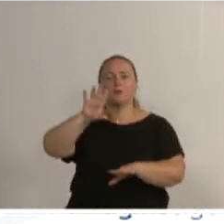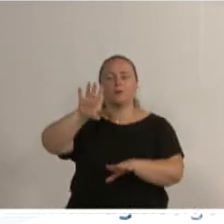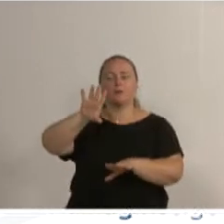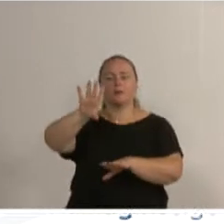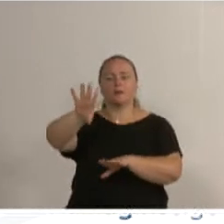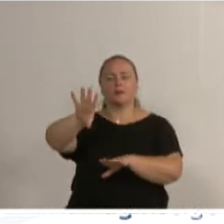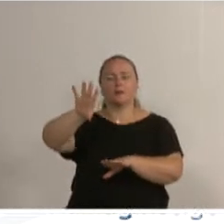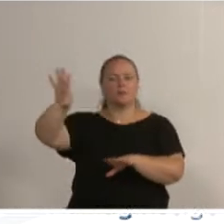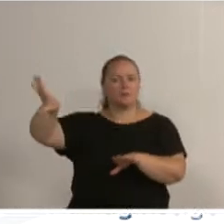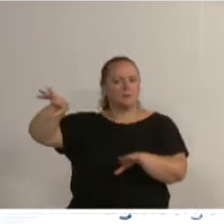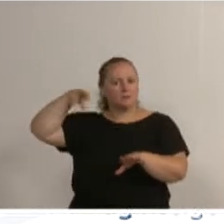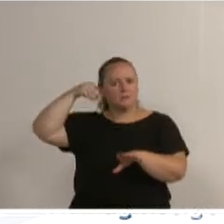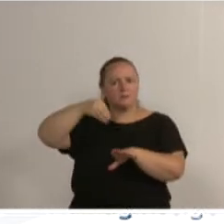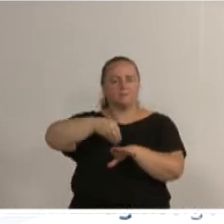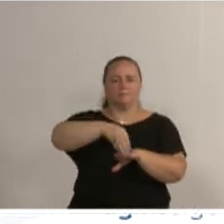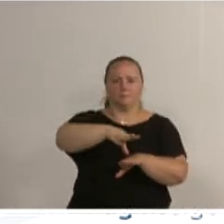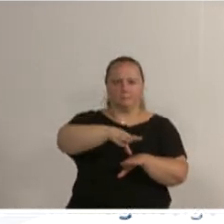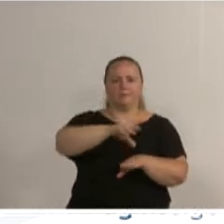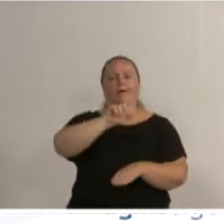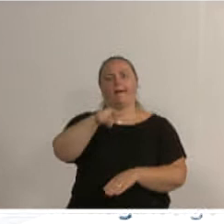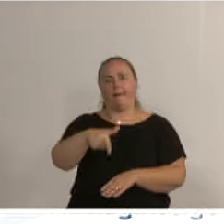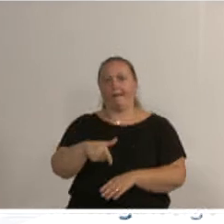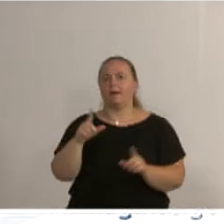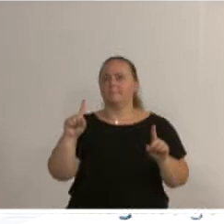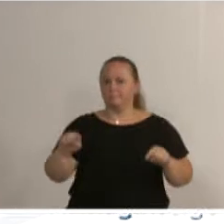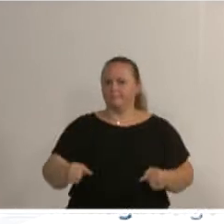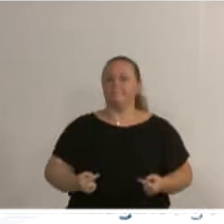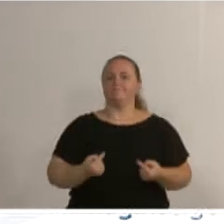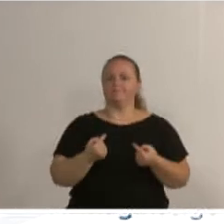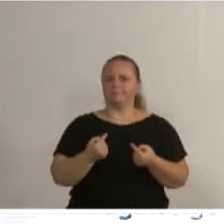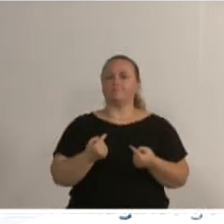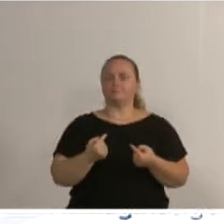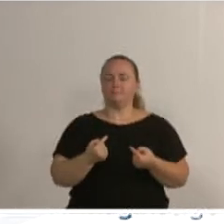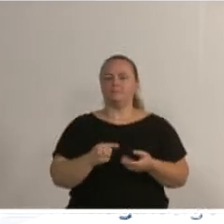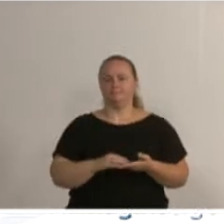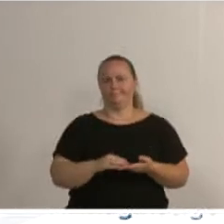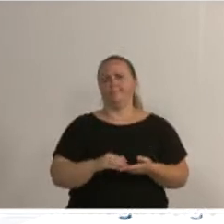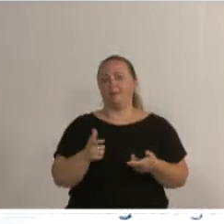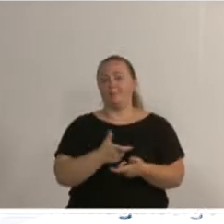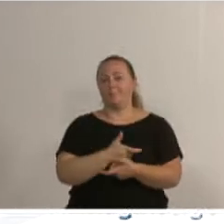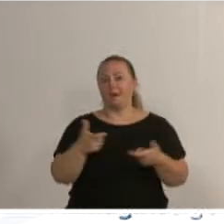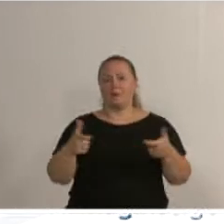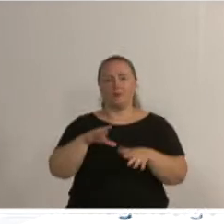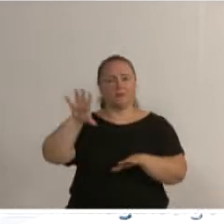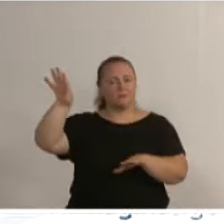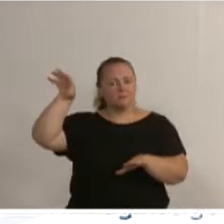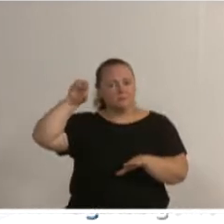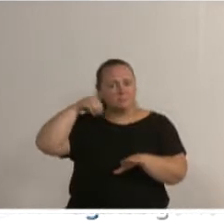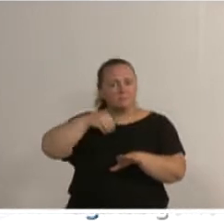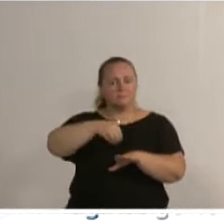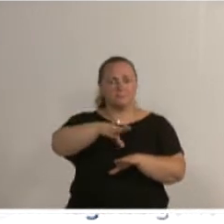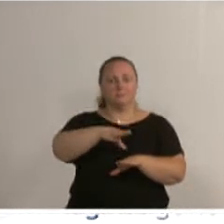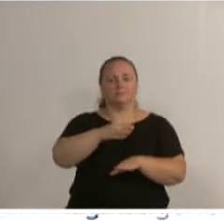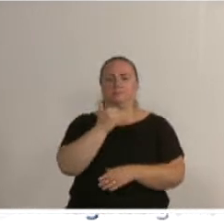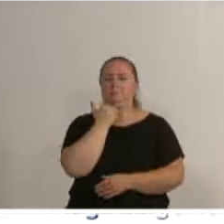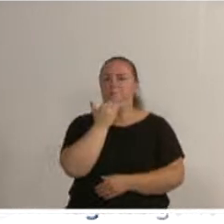desafio, porque a grande parte das ouvidorias, vamos falar sério e honesto, elas não funcionam.